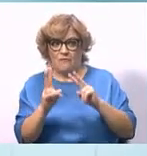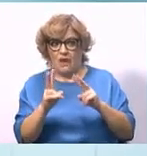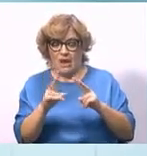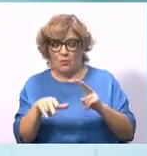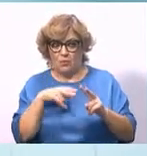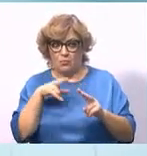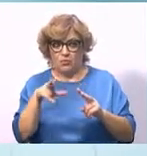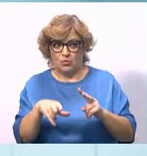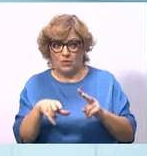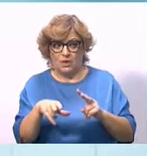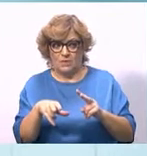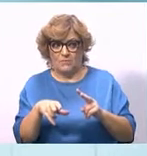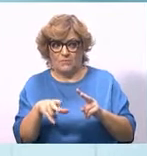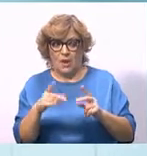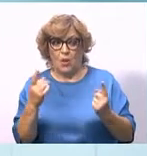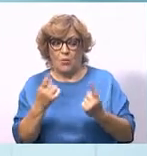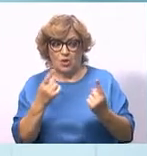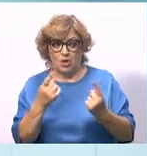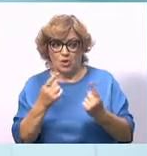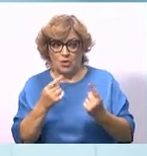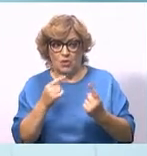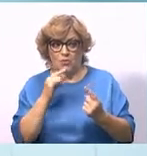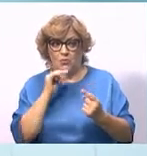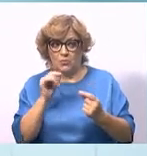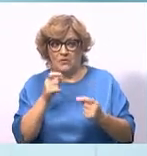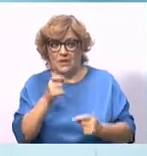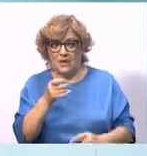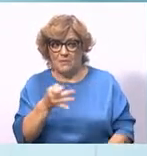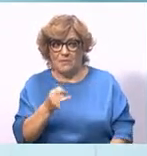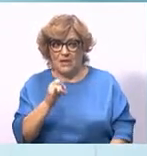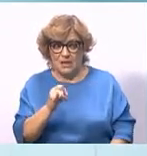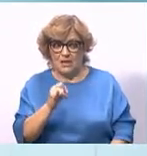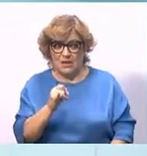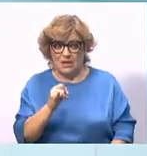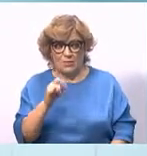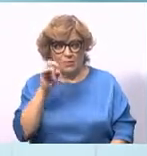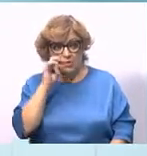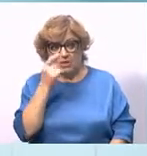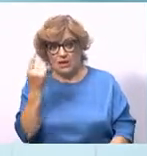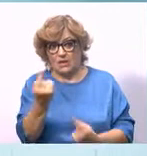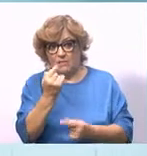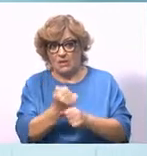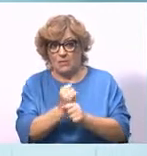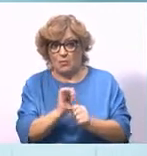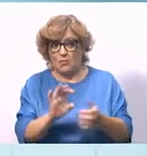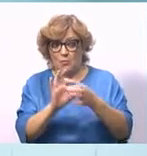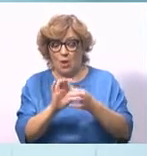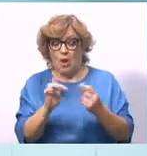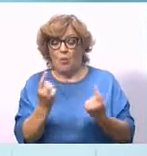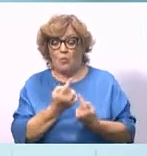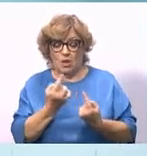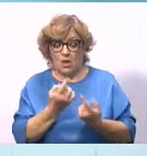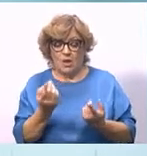em Portugal, que é obrigatório, nos chamados EPIs, Equipamentos de Proteção Individual, que é